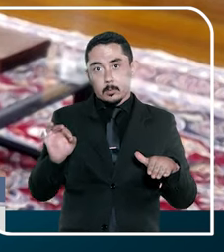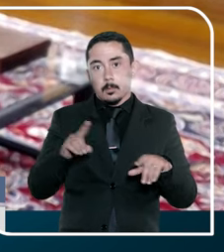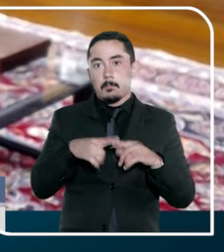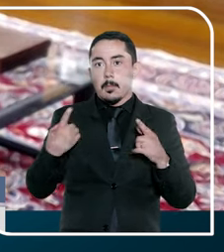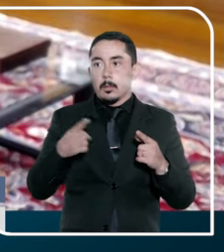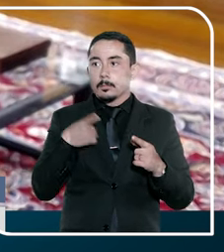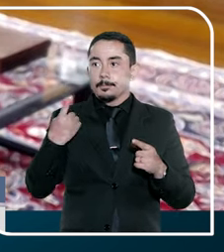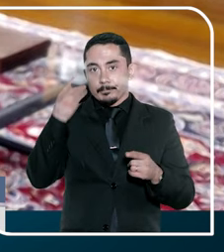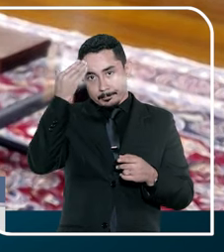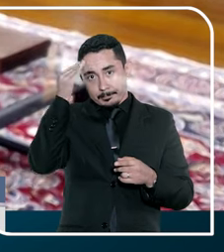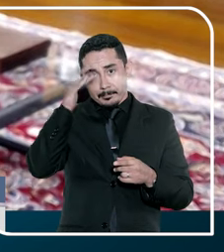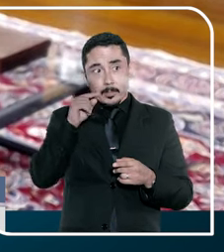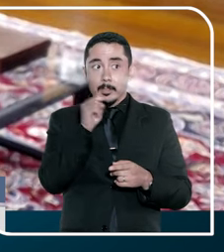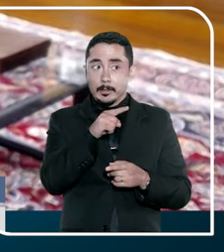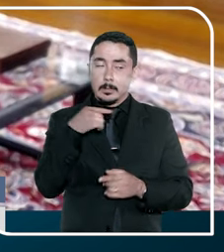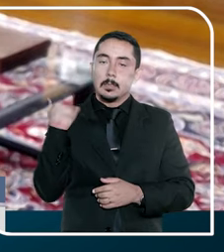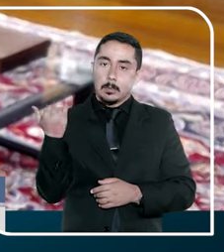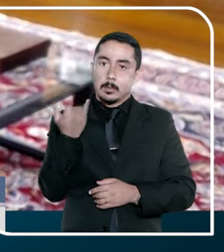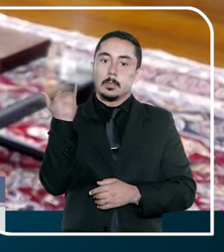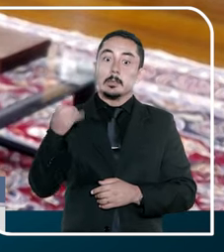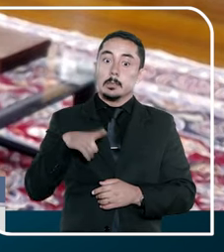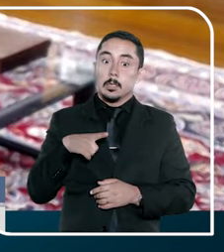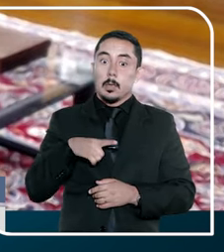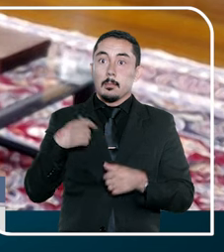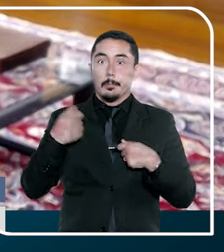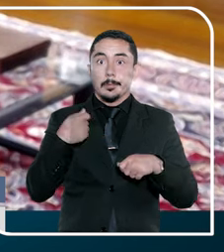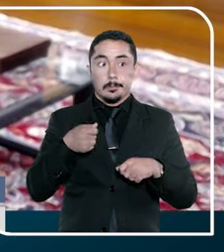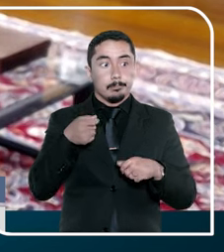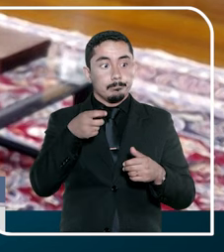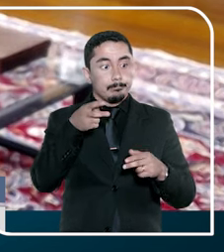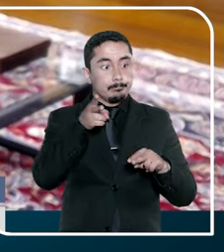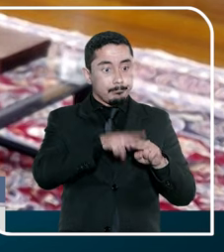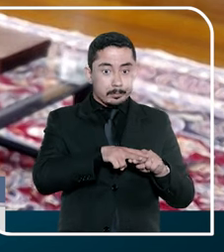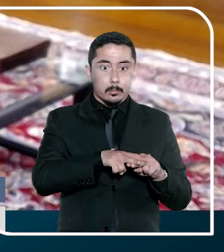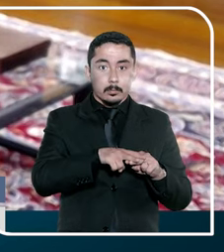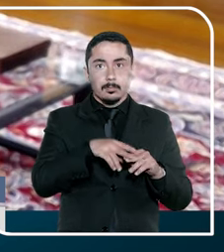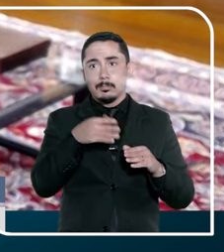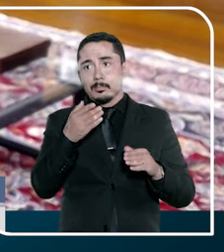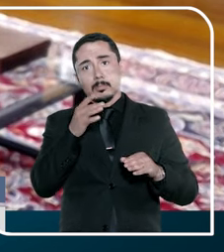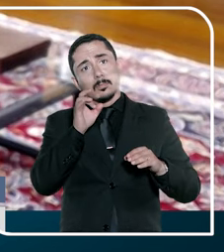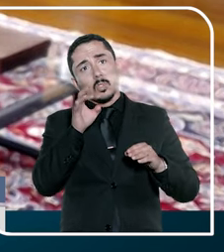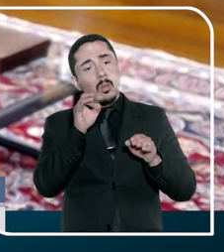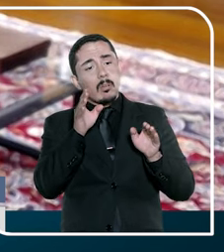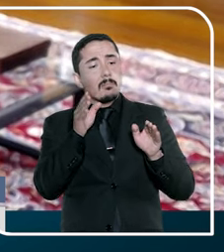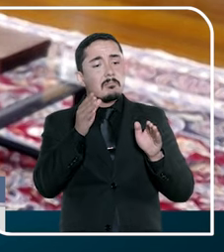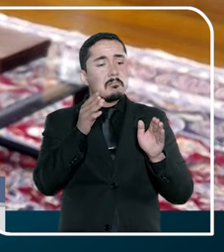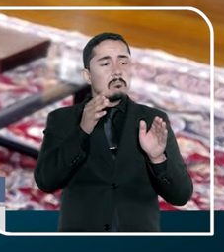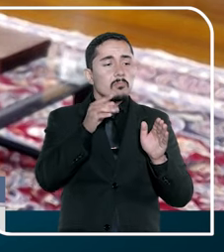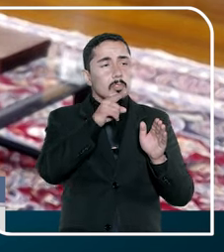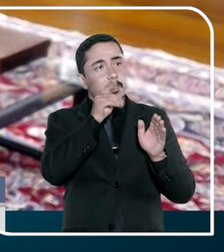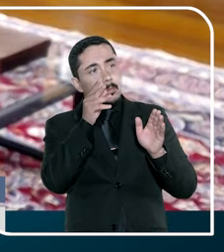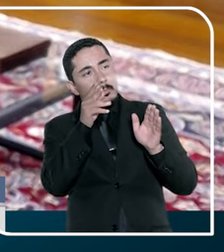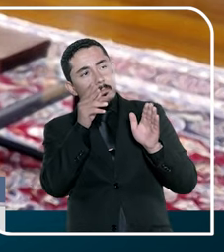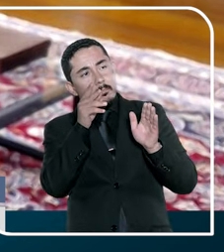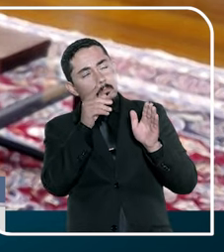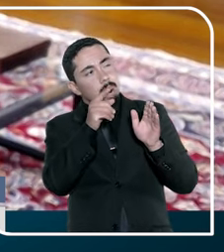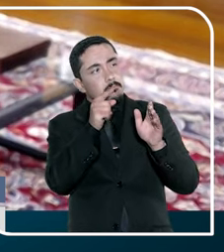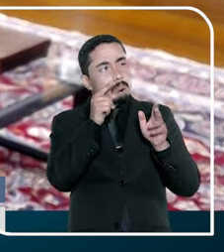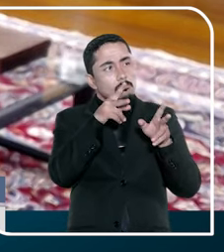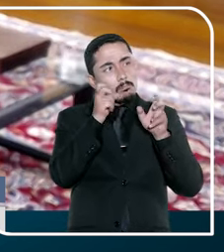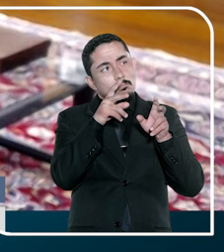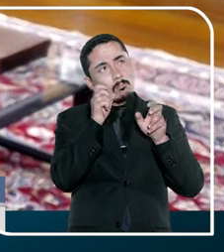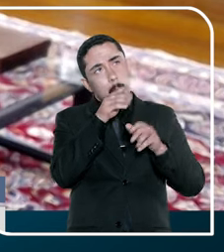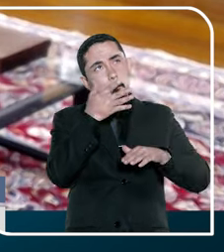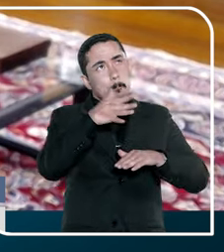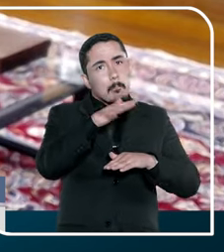penalmente relevante que merece serido então é apenas um uma referência que nos orienta mas não